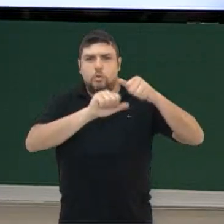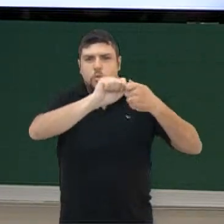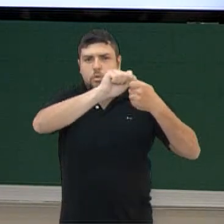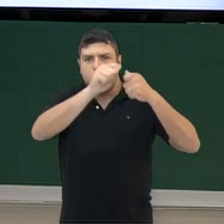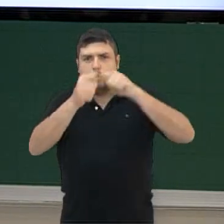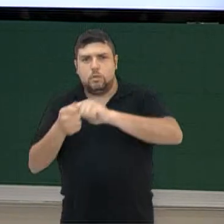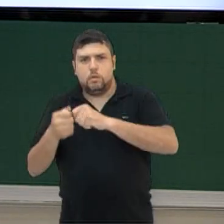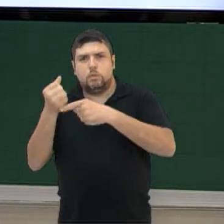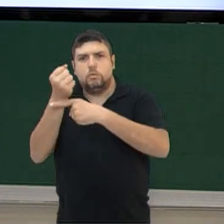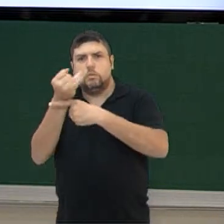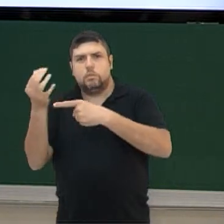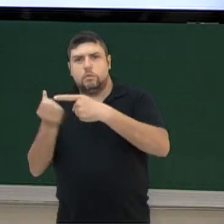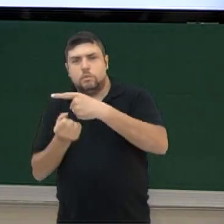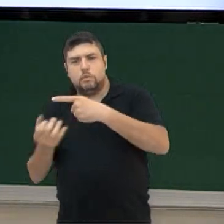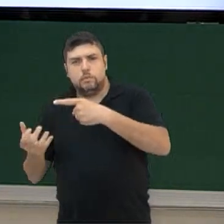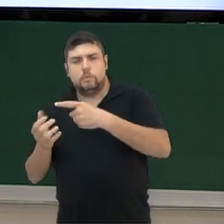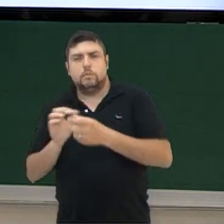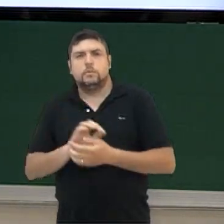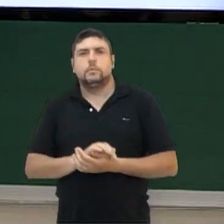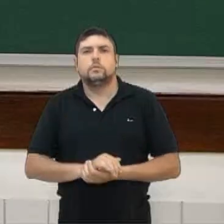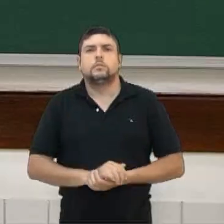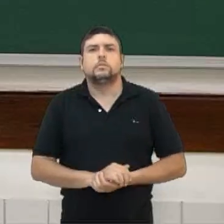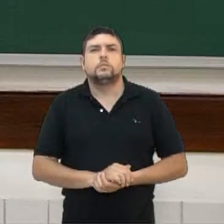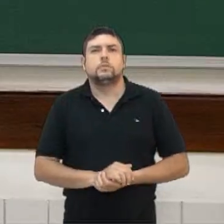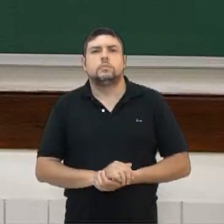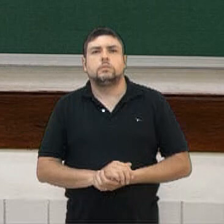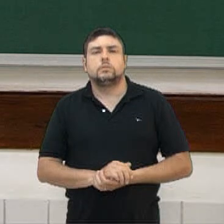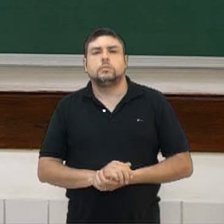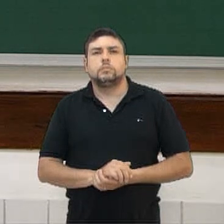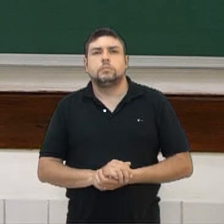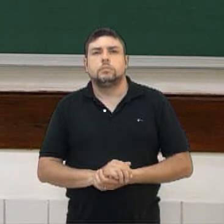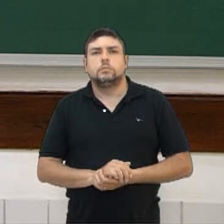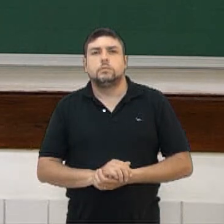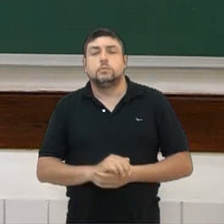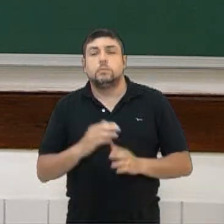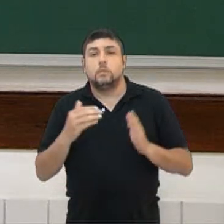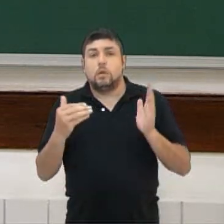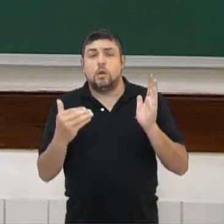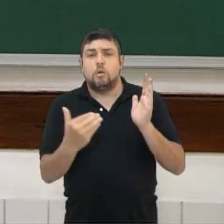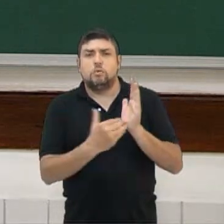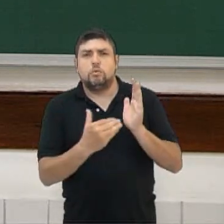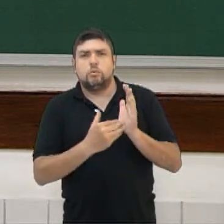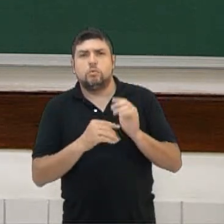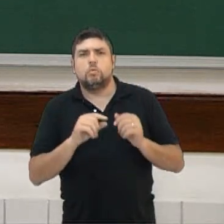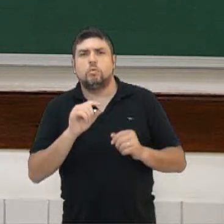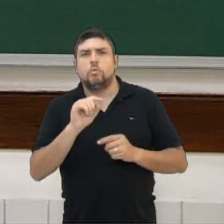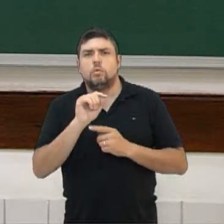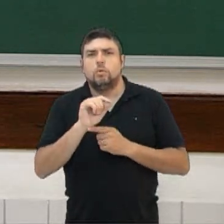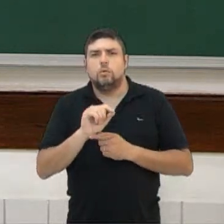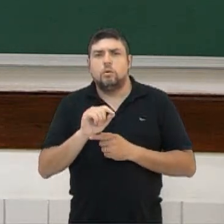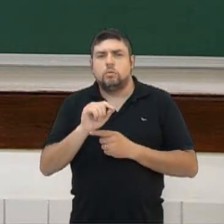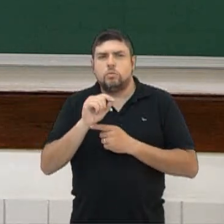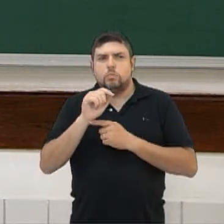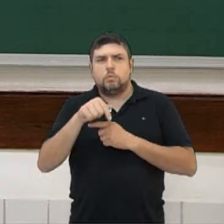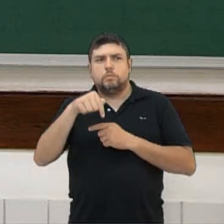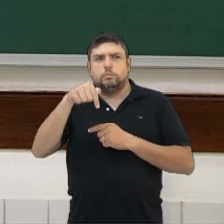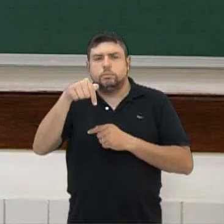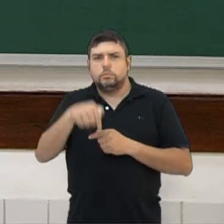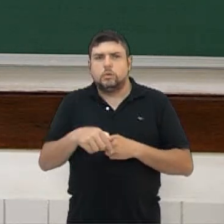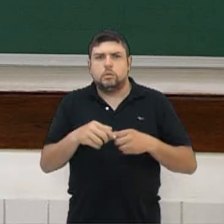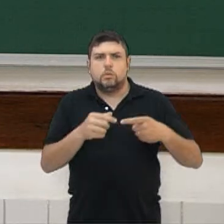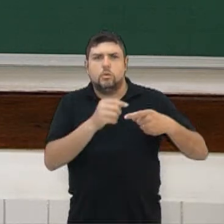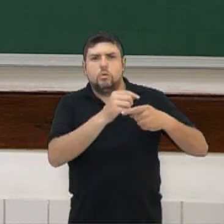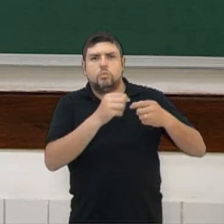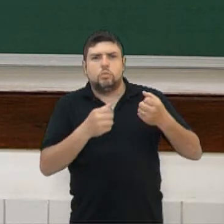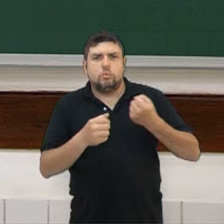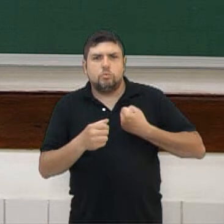1 sobre a elevado a n, certo? E a última aqui é o expoente racional. Quando você tem um expoente na fração